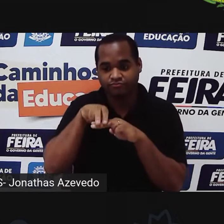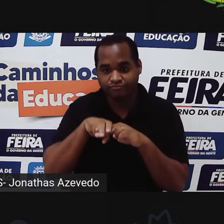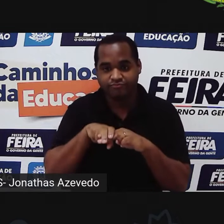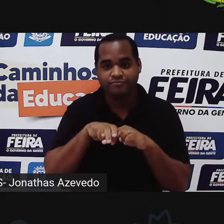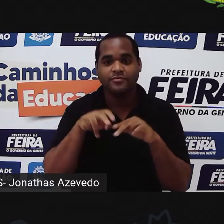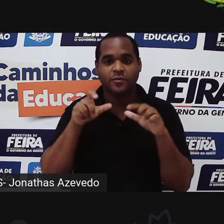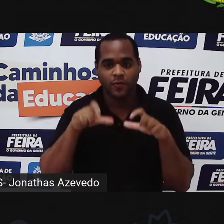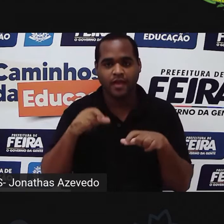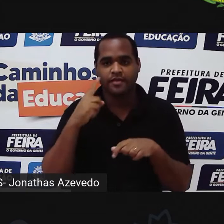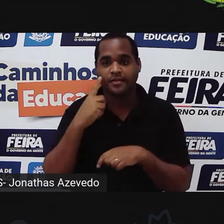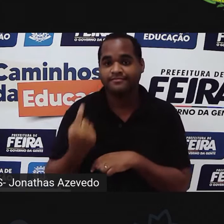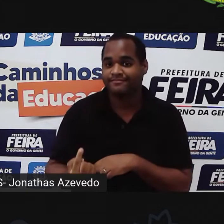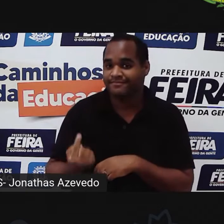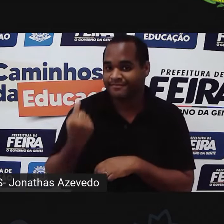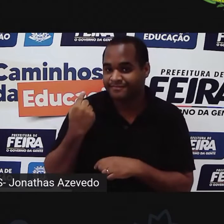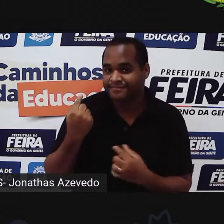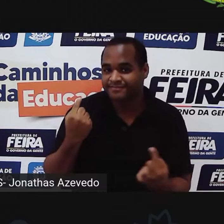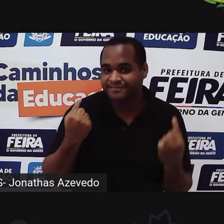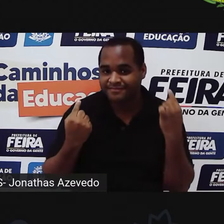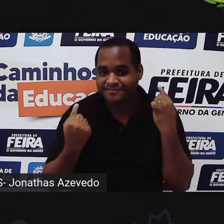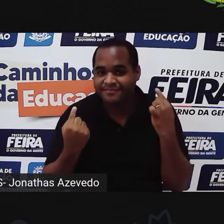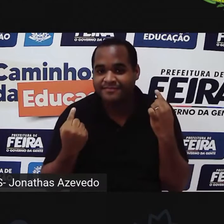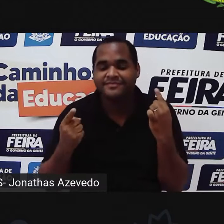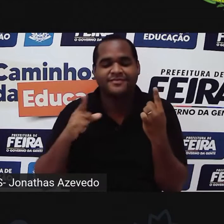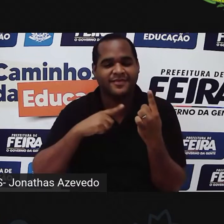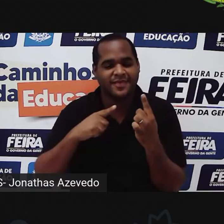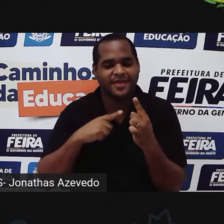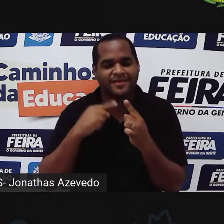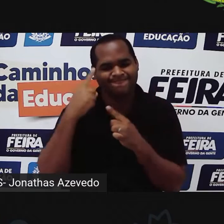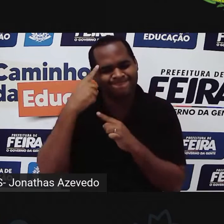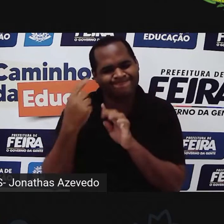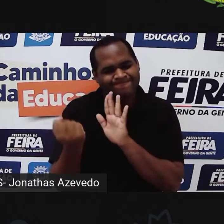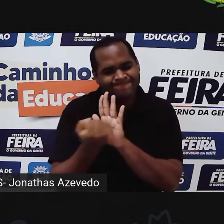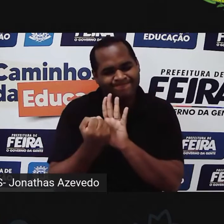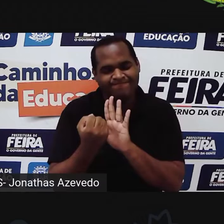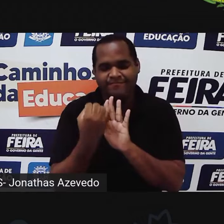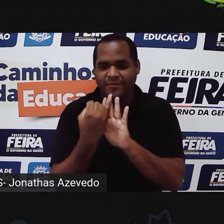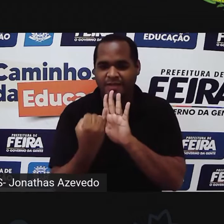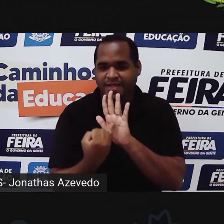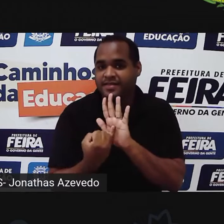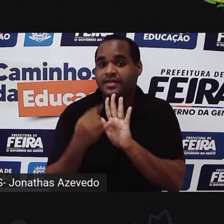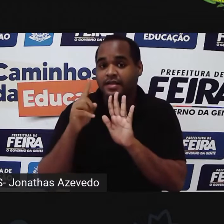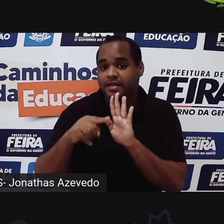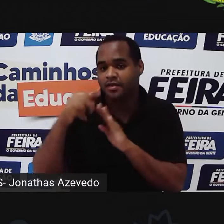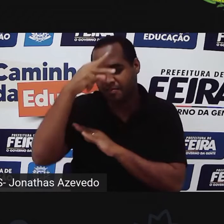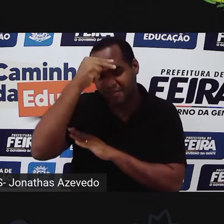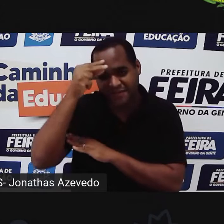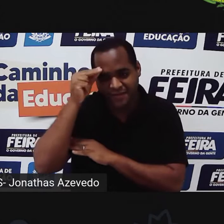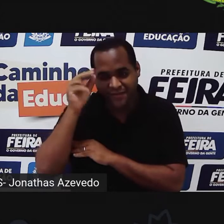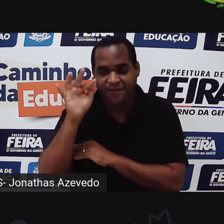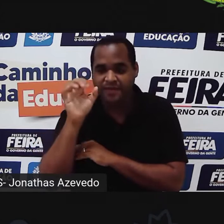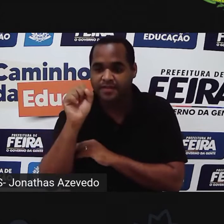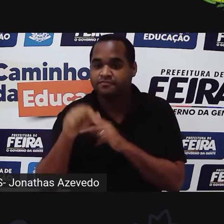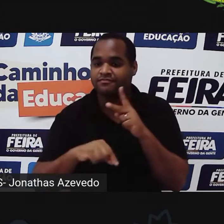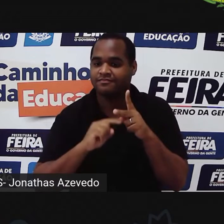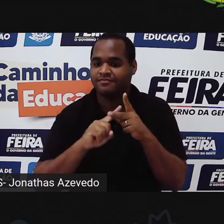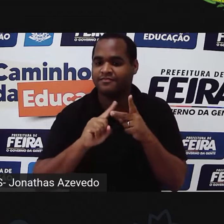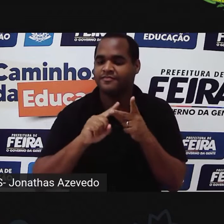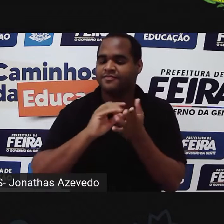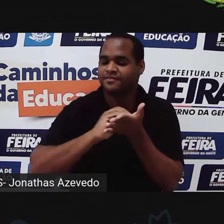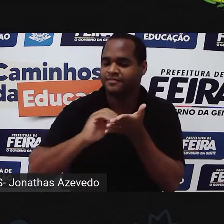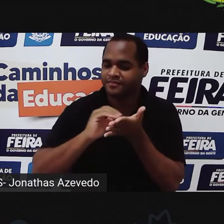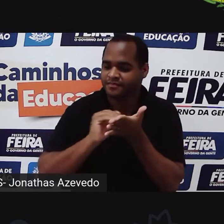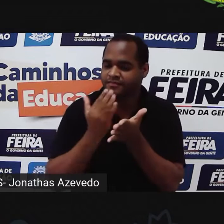ambiente em que atrás de mim existem logotipos institucionais da Prefeitura de Feira e da